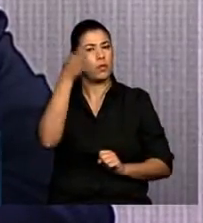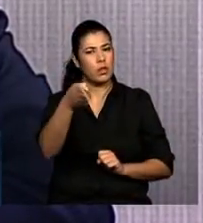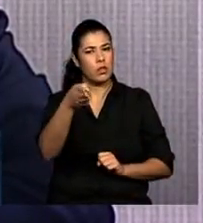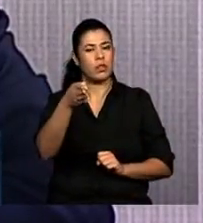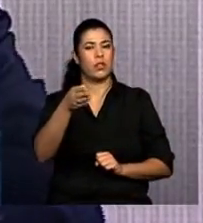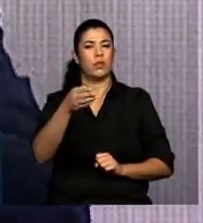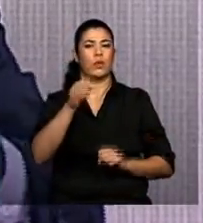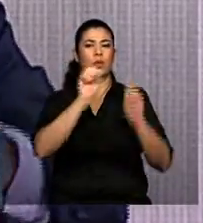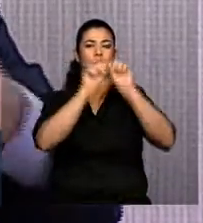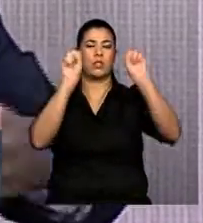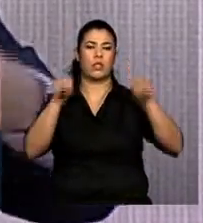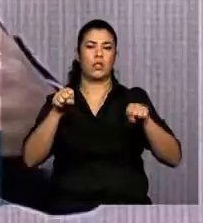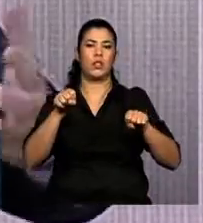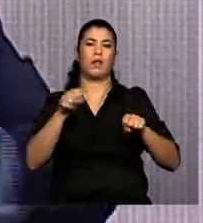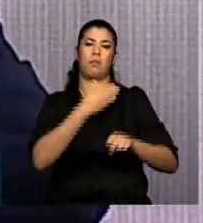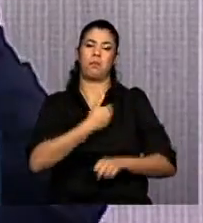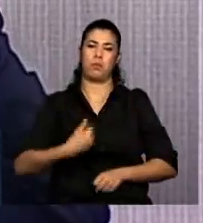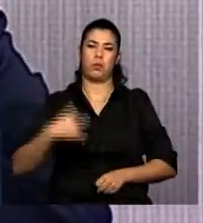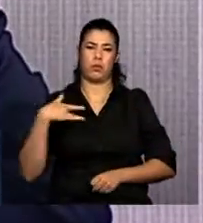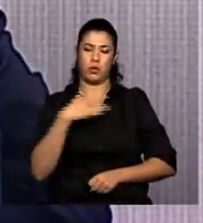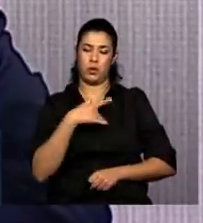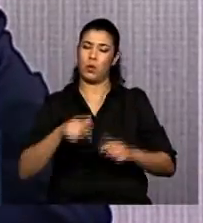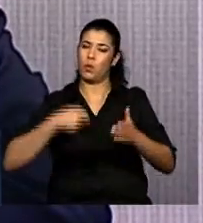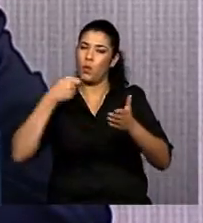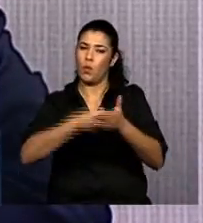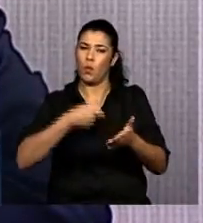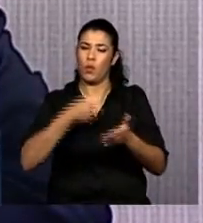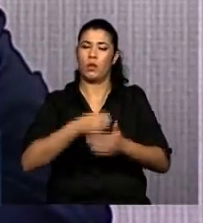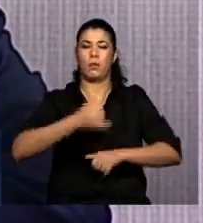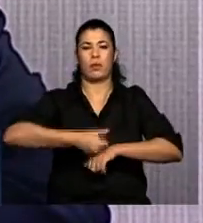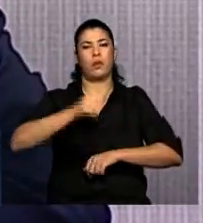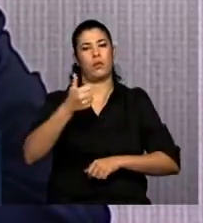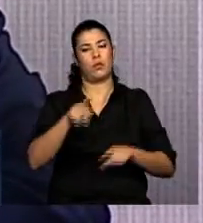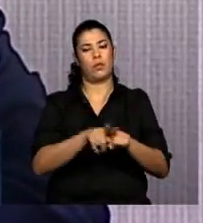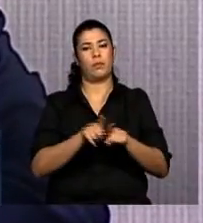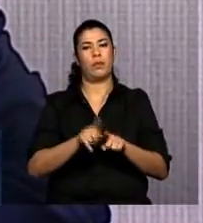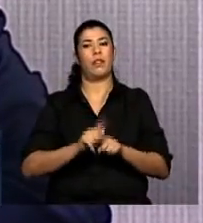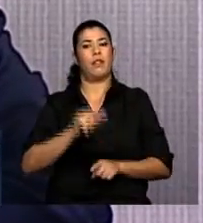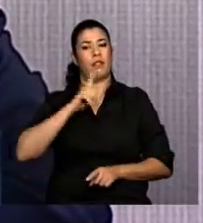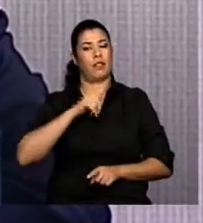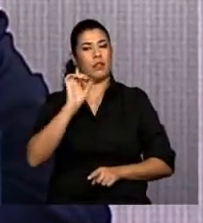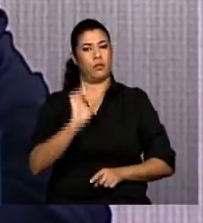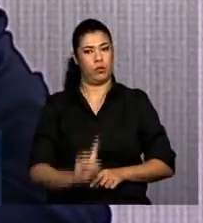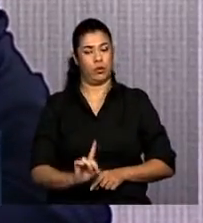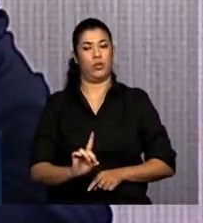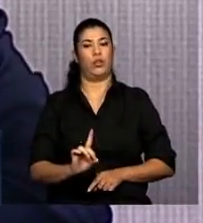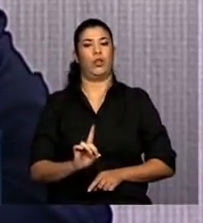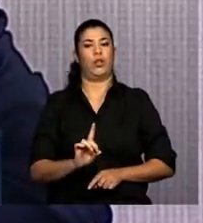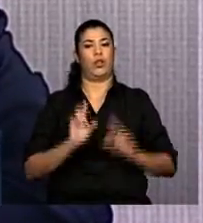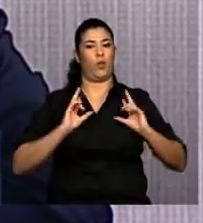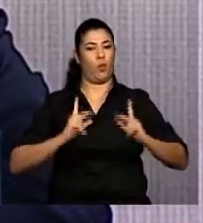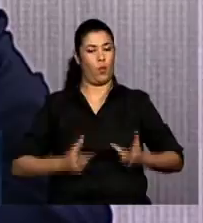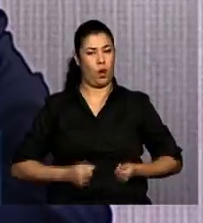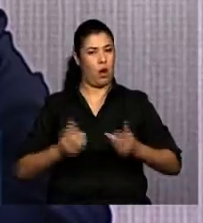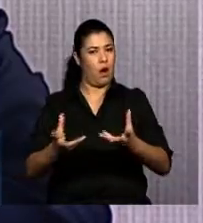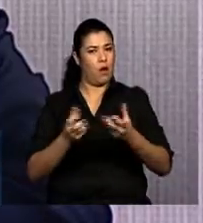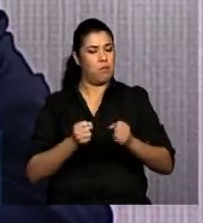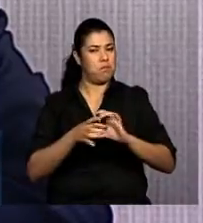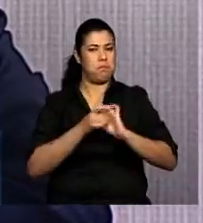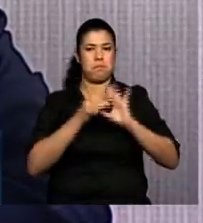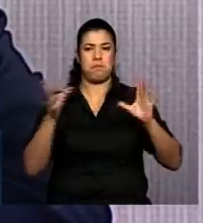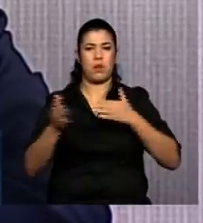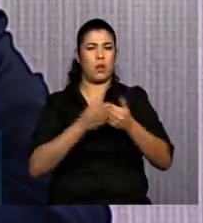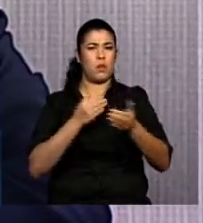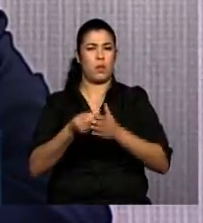público para poder, claro que isso é uma luta para melhorar a qualidade, mas para garantir o direito ao atendimento humanizado, acolhedor e de livre de